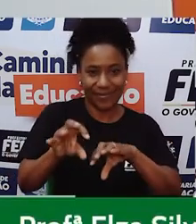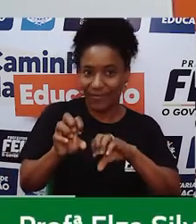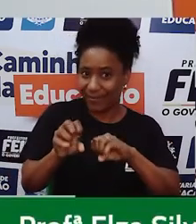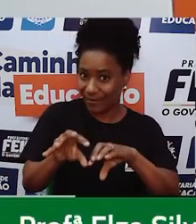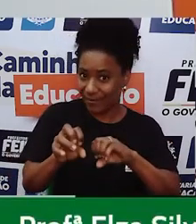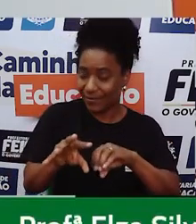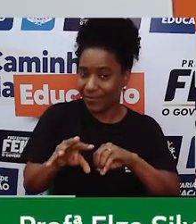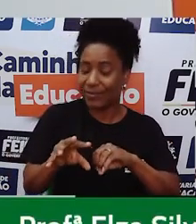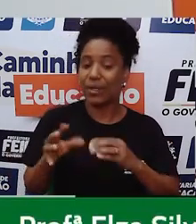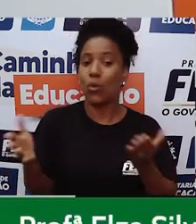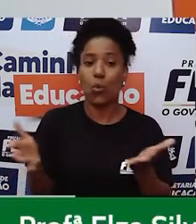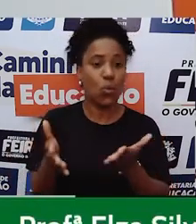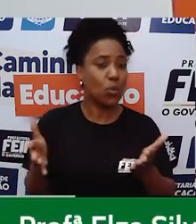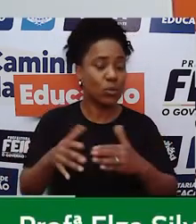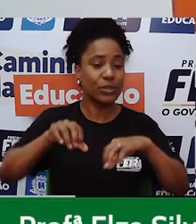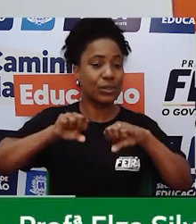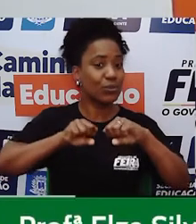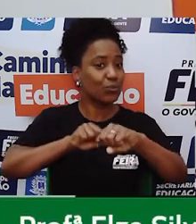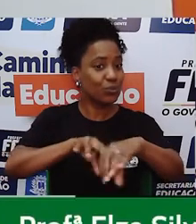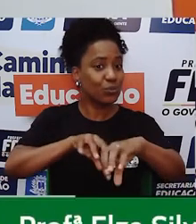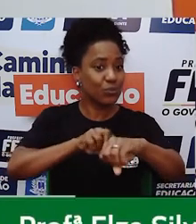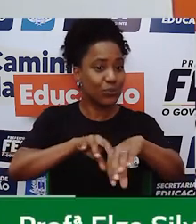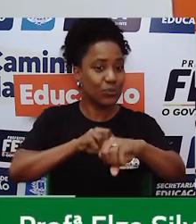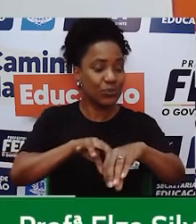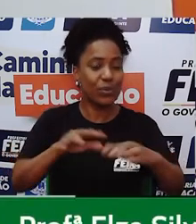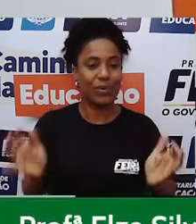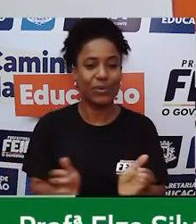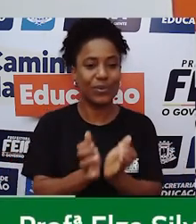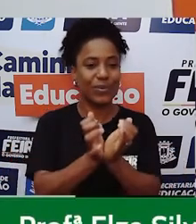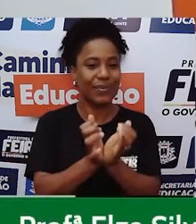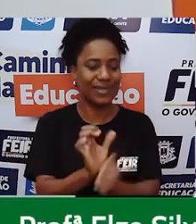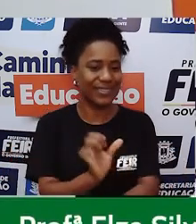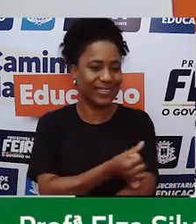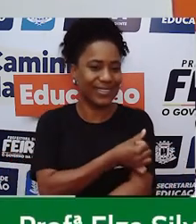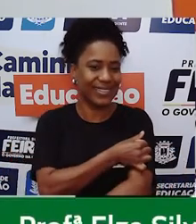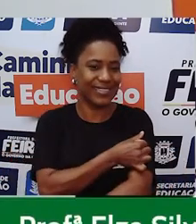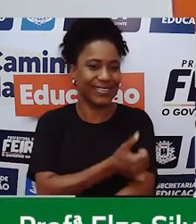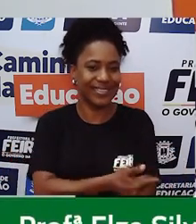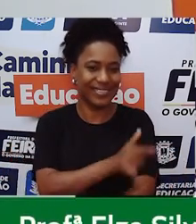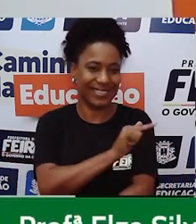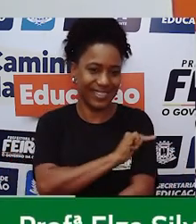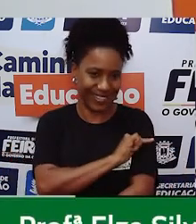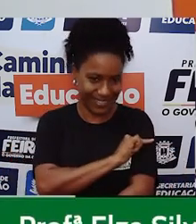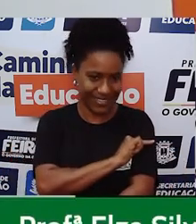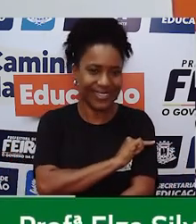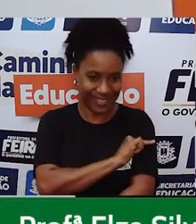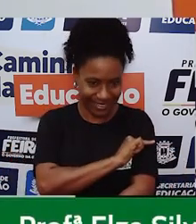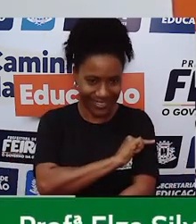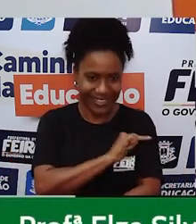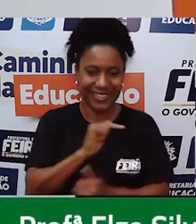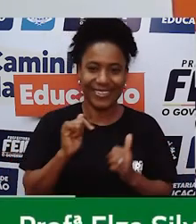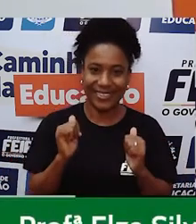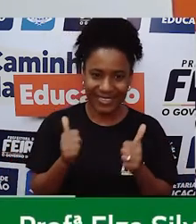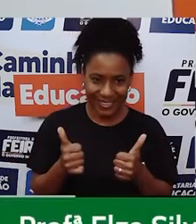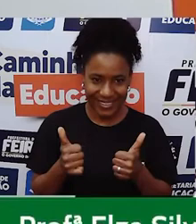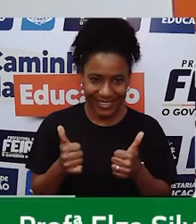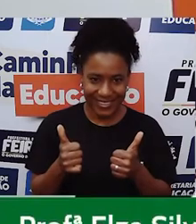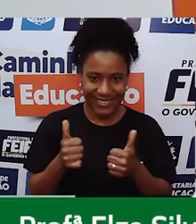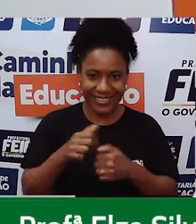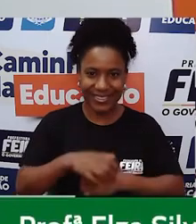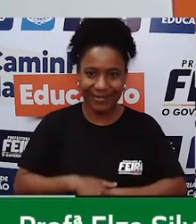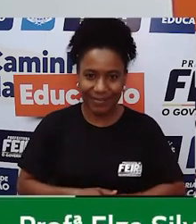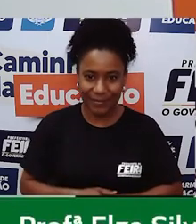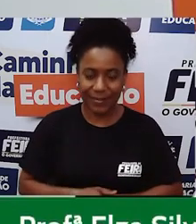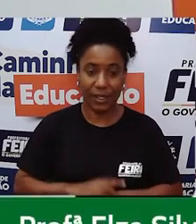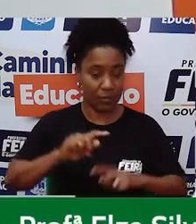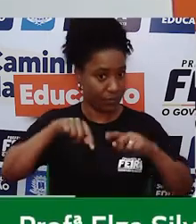nossa aula de hoje será dedicada aos alunos do sexto e sétimo anos, ok? Eu